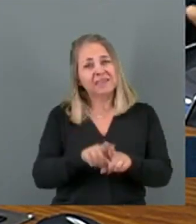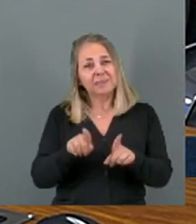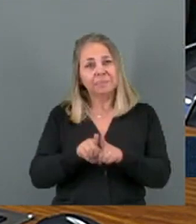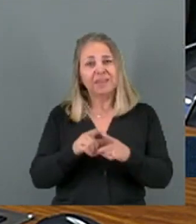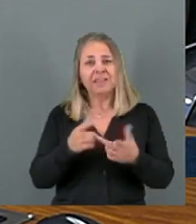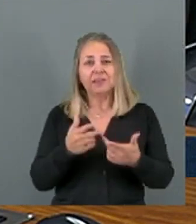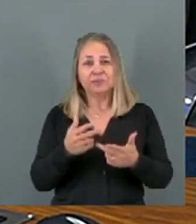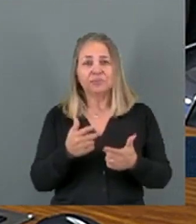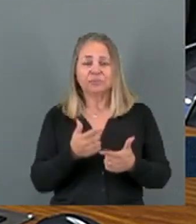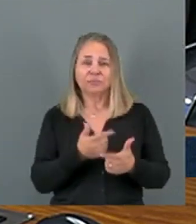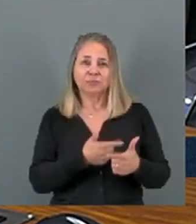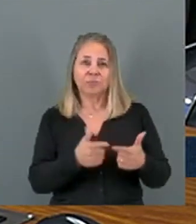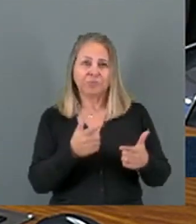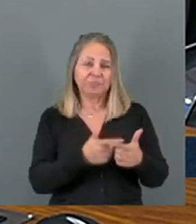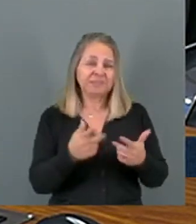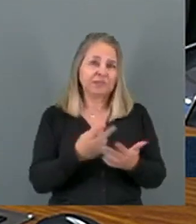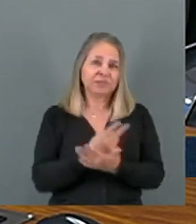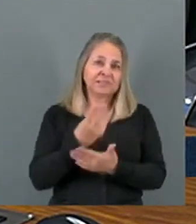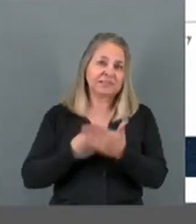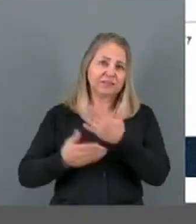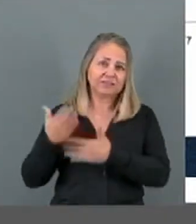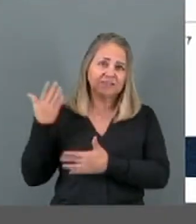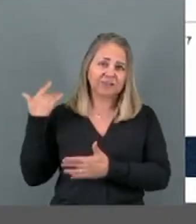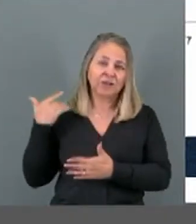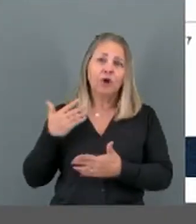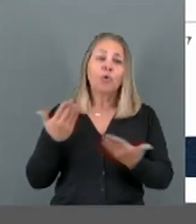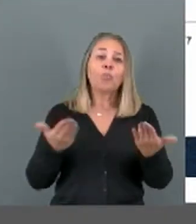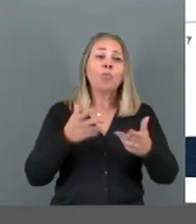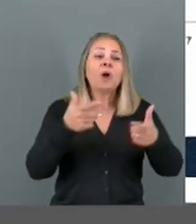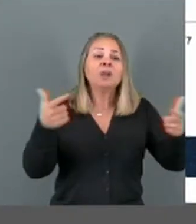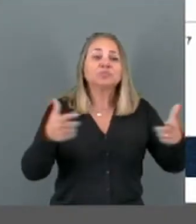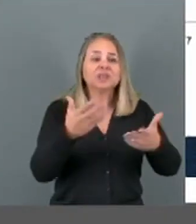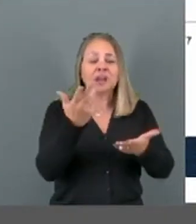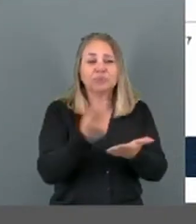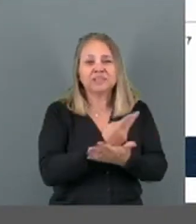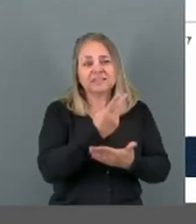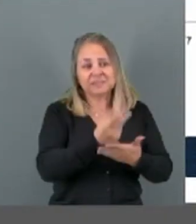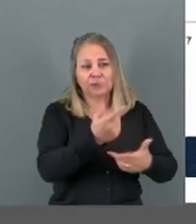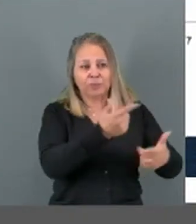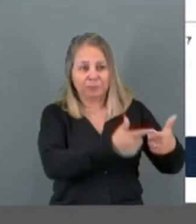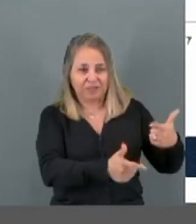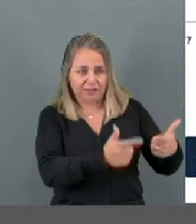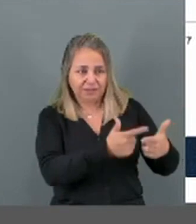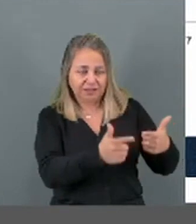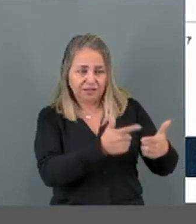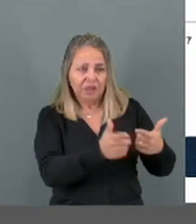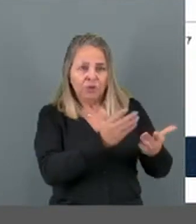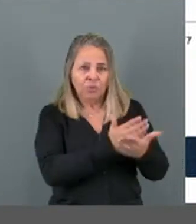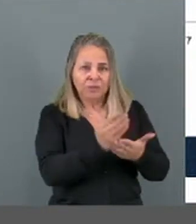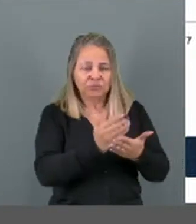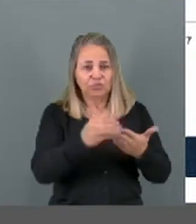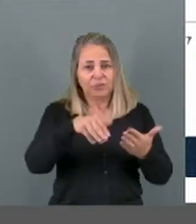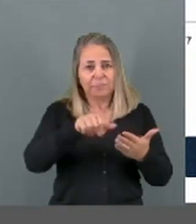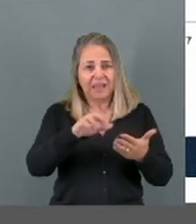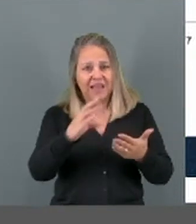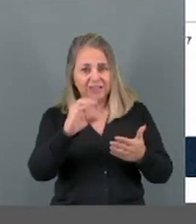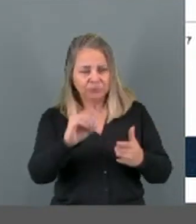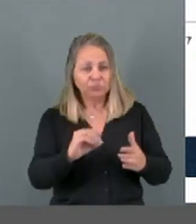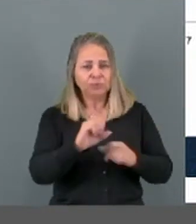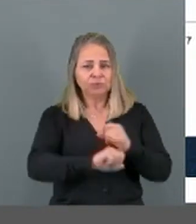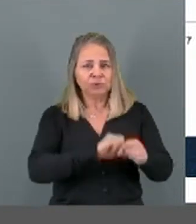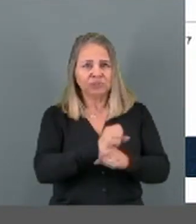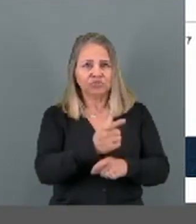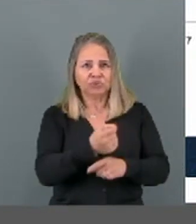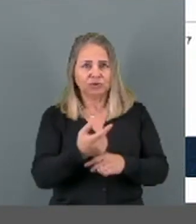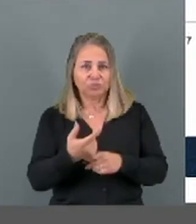anteriores. Após a linha vermelha foi a quebra trazida pela pandemia, em março de 2020. A gente esperaria que os números de atendimentos seguissem